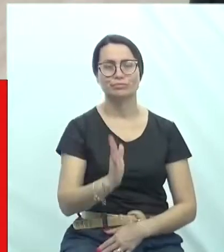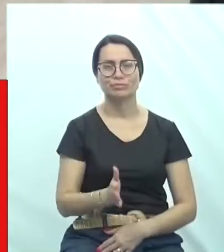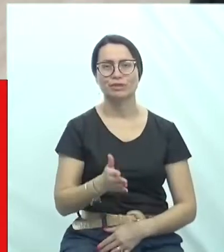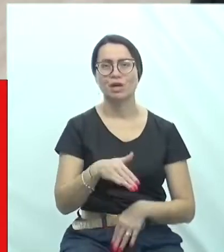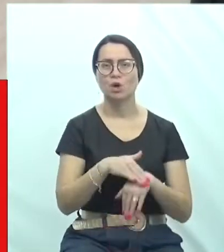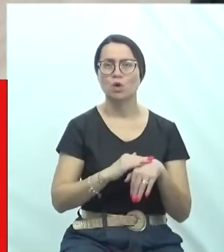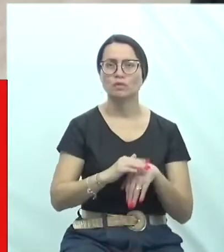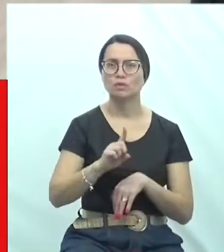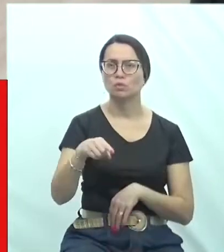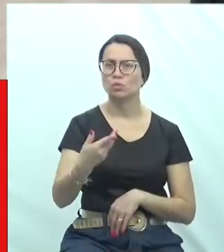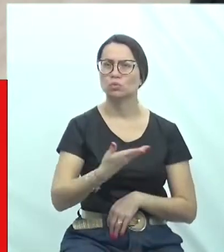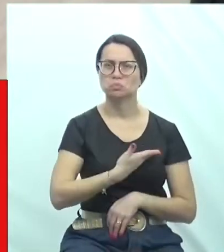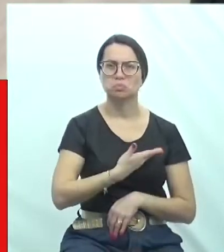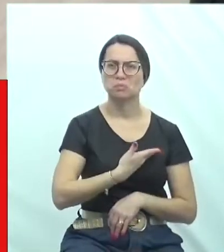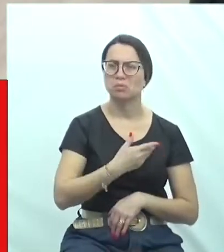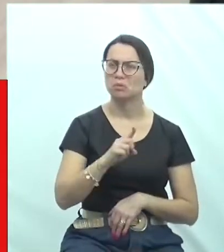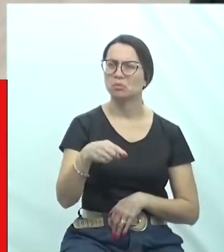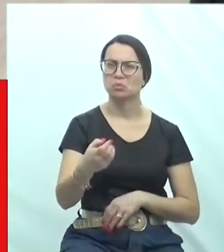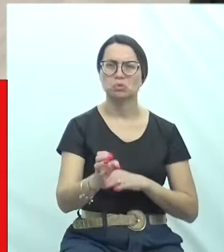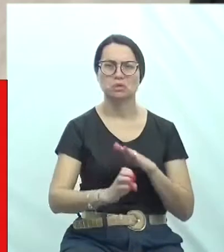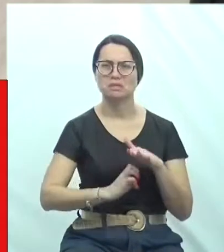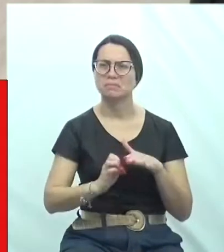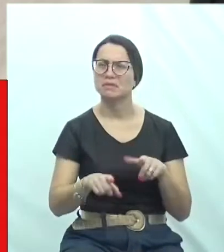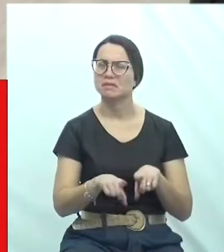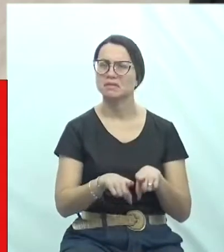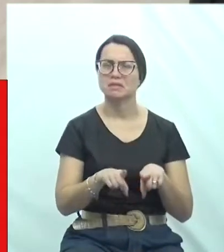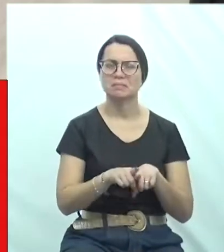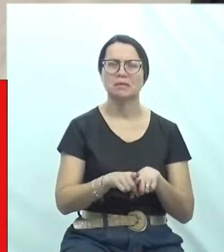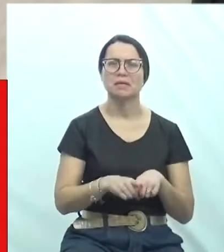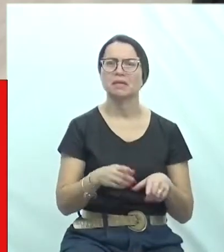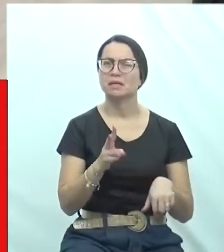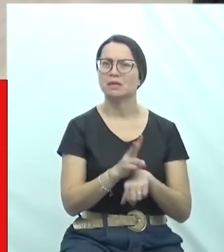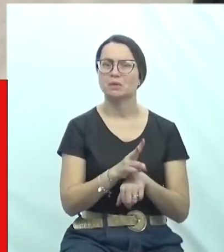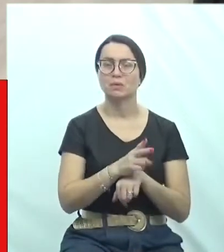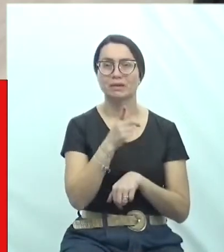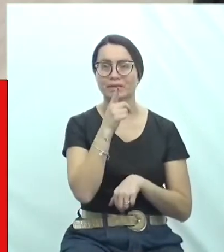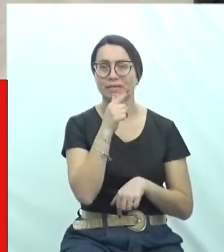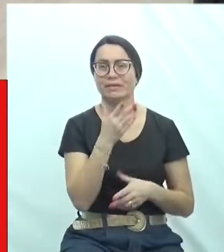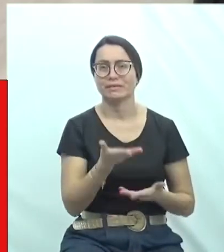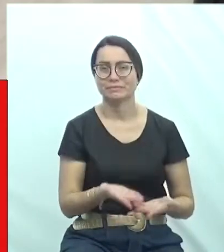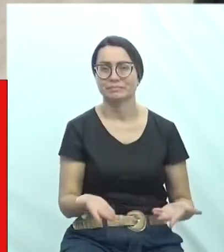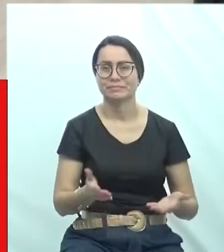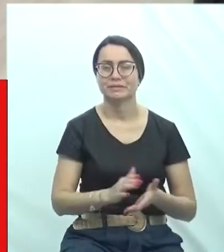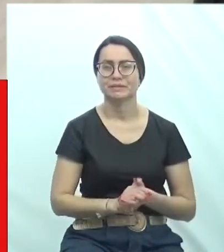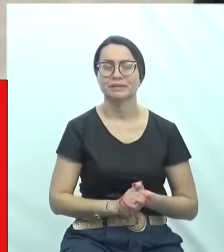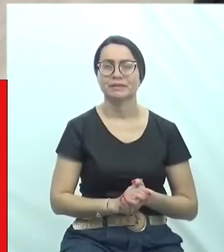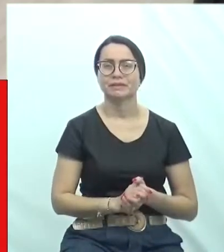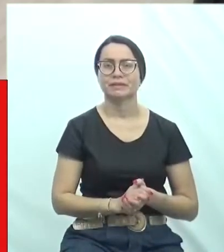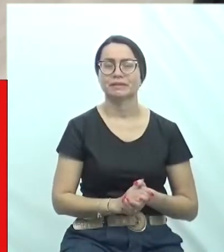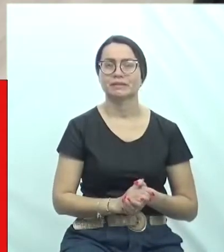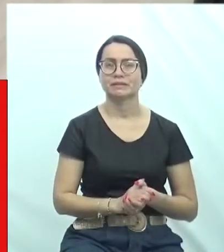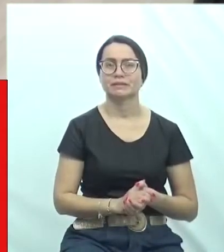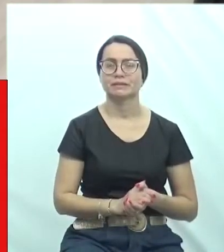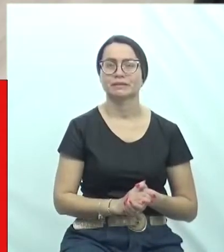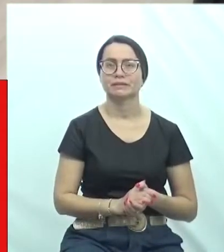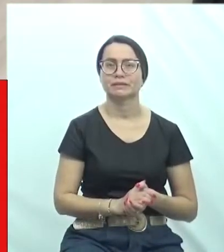conversando com outros colegas de outras empresas de saneamento, e isso é unânime, né? A questão da instalação de